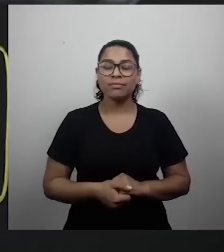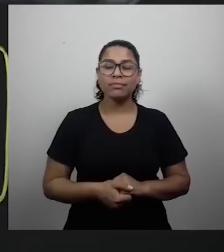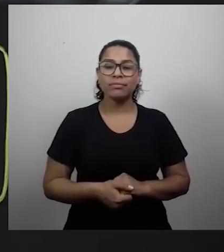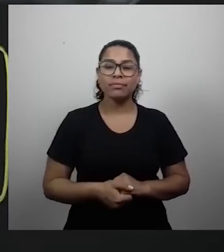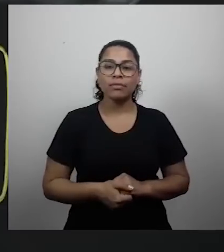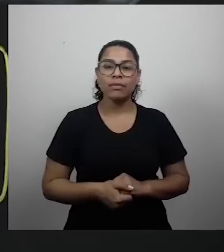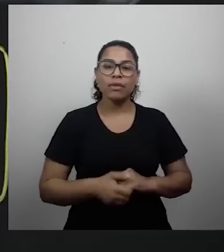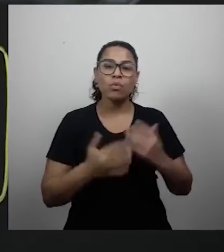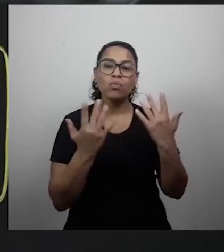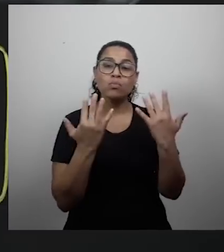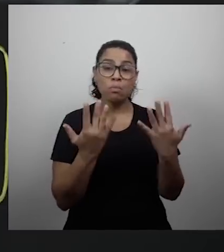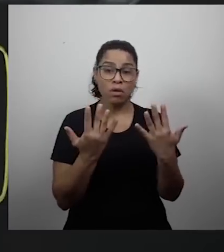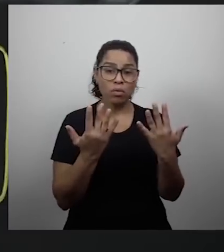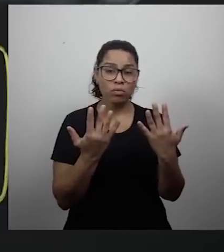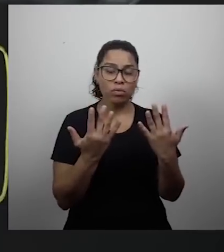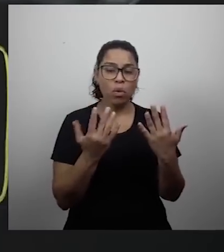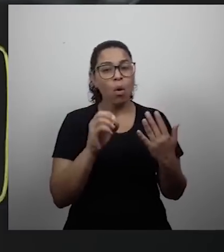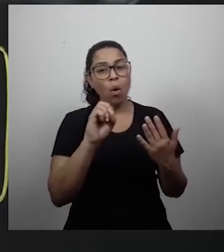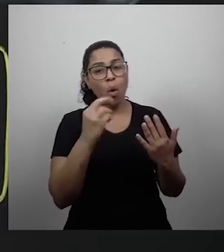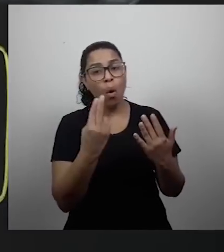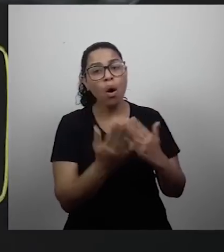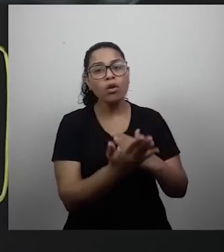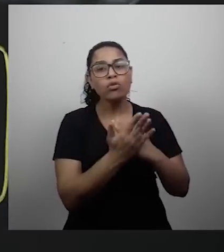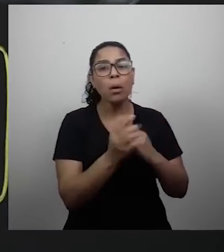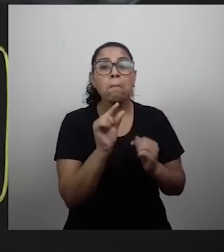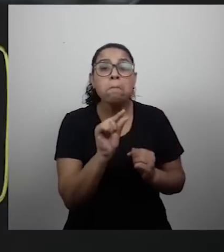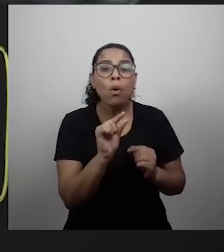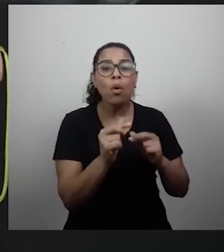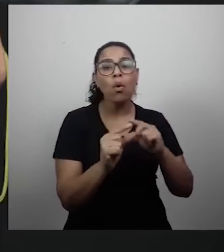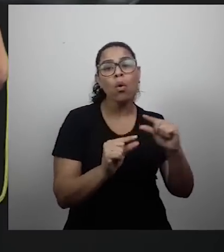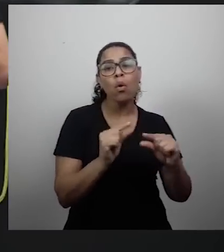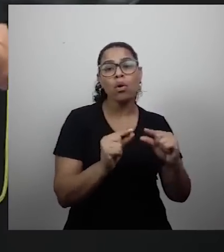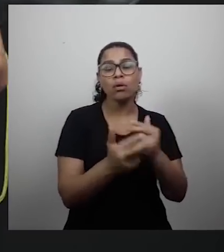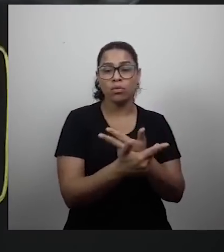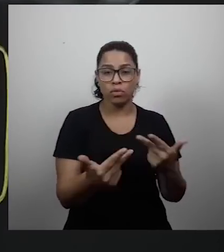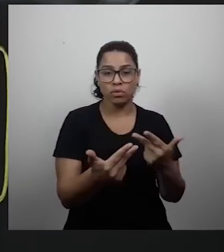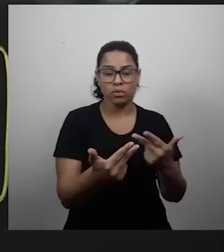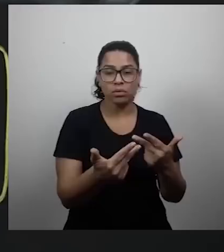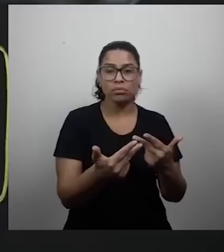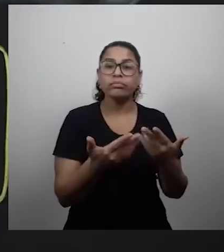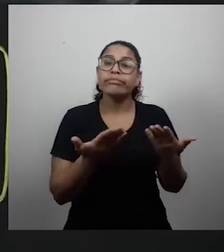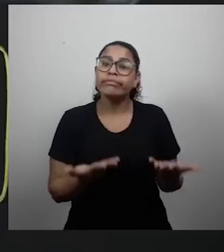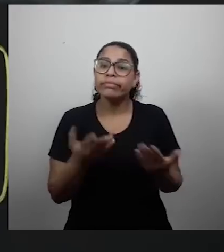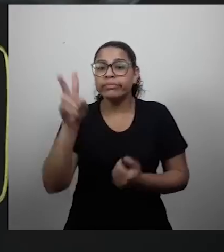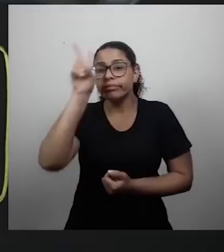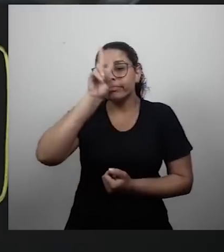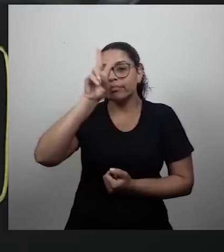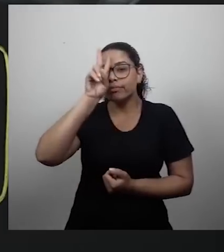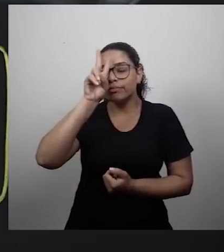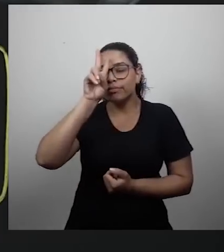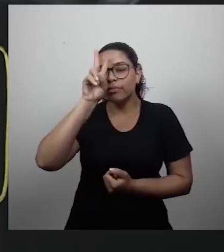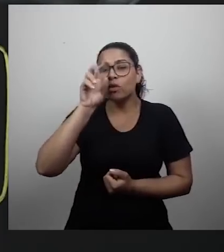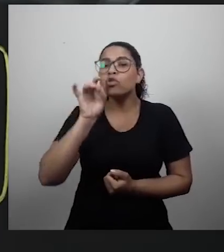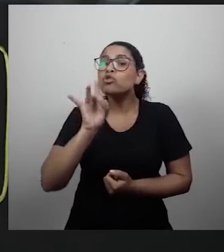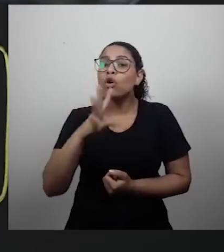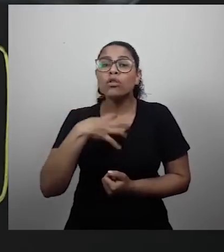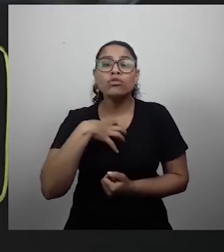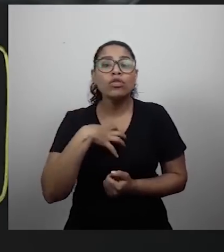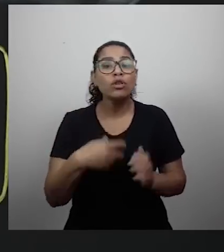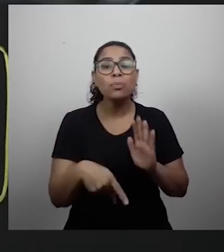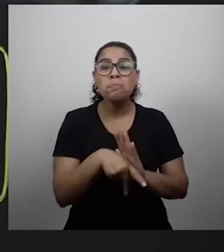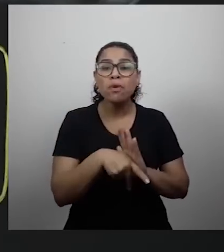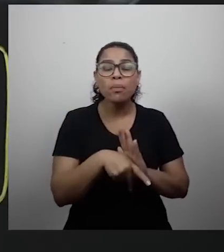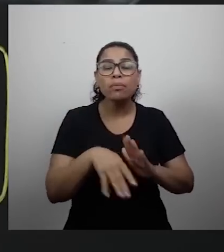normalmente faz à mão ou com a ajuda de poucos instrumentos. Então, durante boa parte da história da humanidade, existia só essa